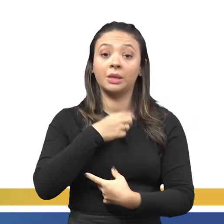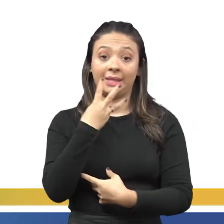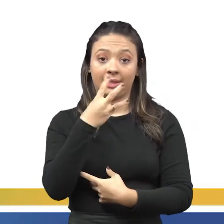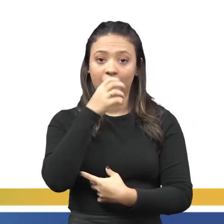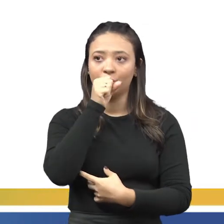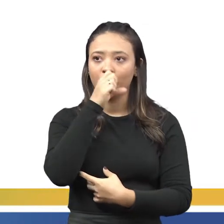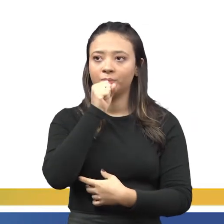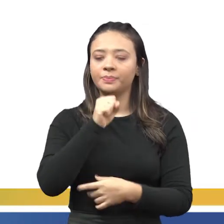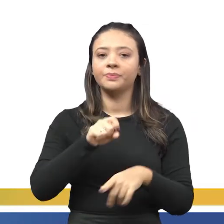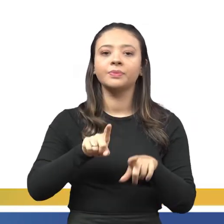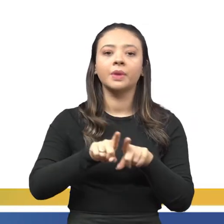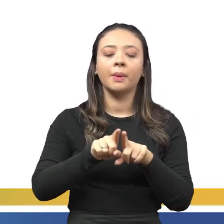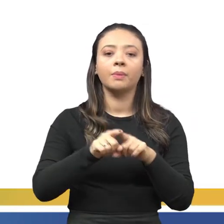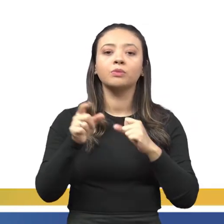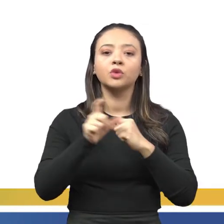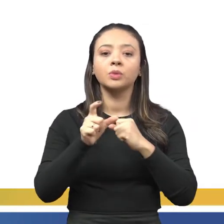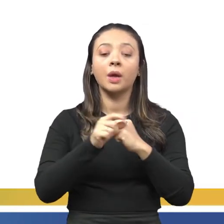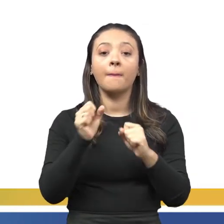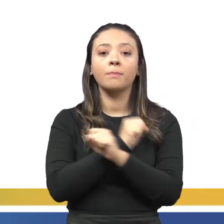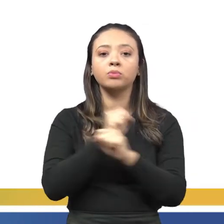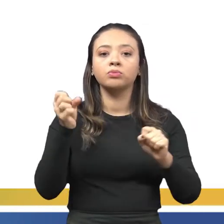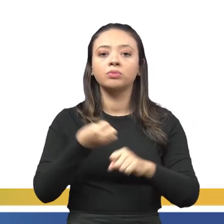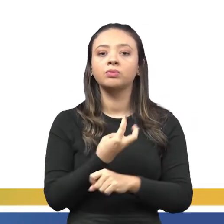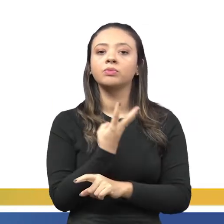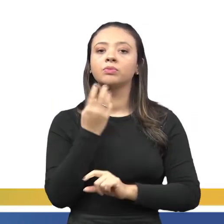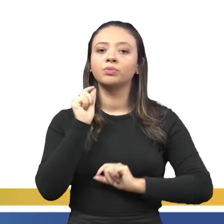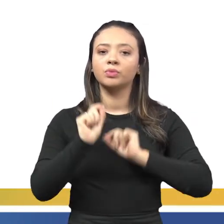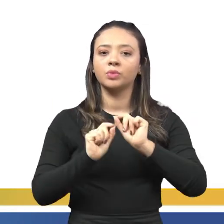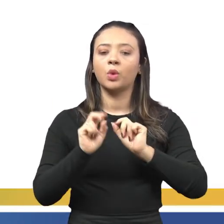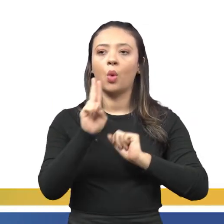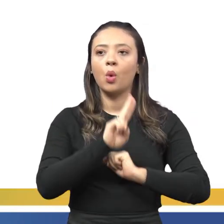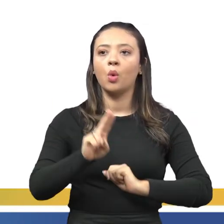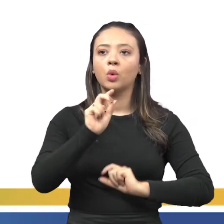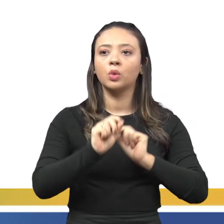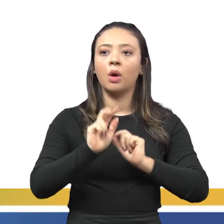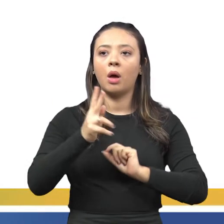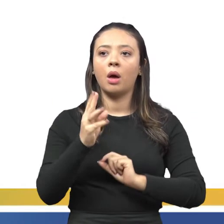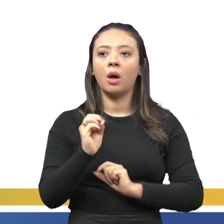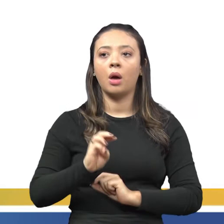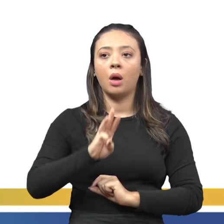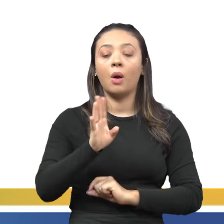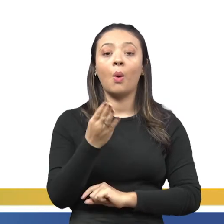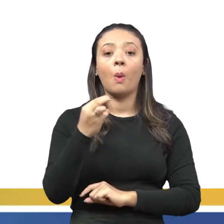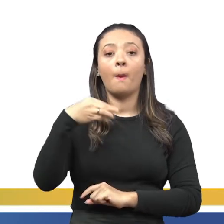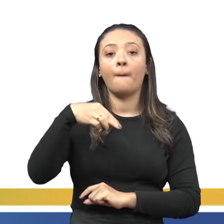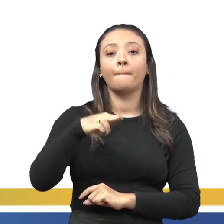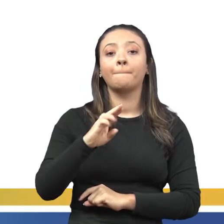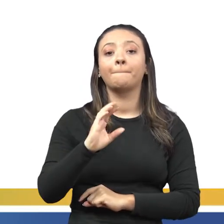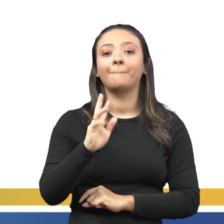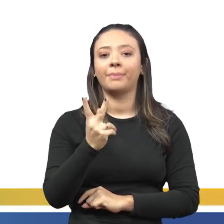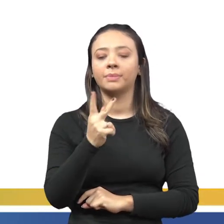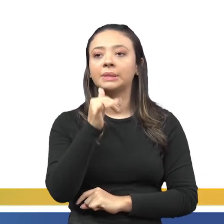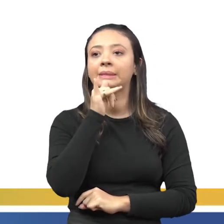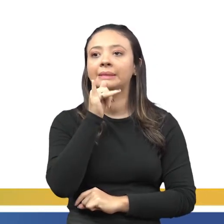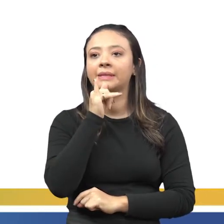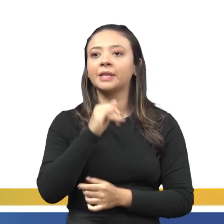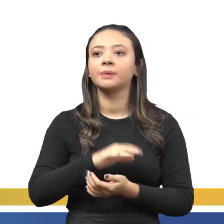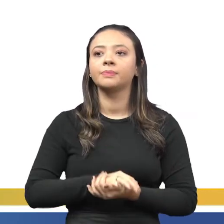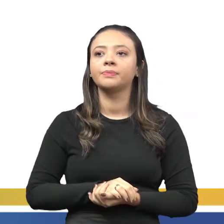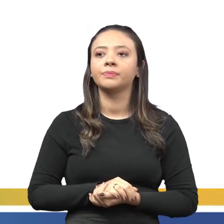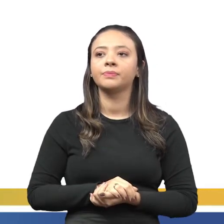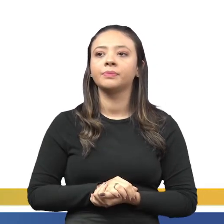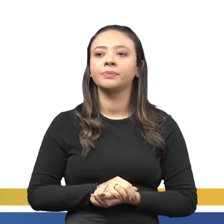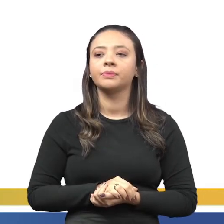Então, I have 3 oranges, ok? E para substantivos incontáveis, a gente usa how much para